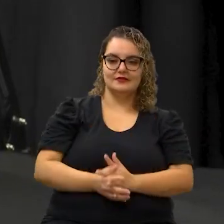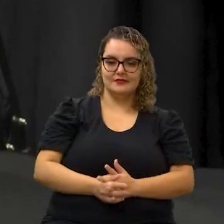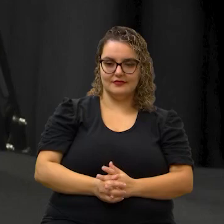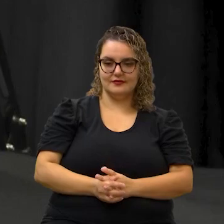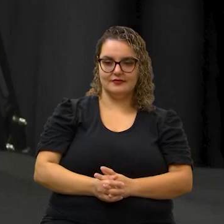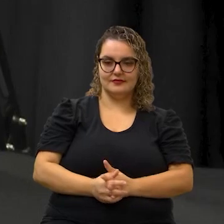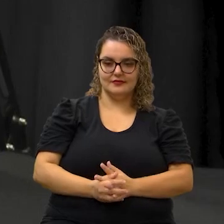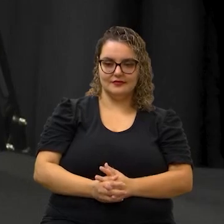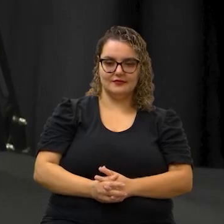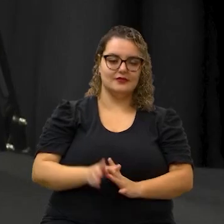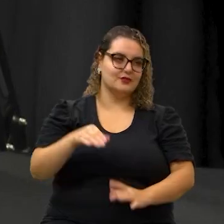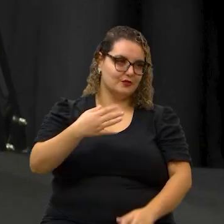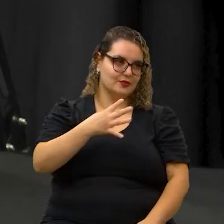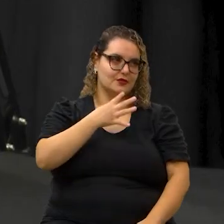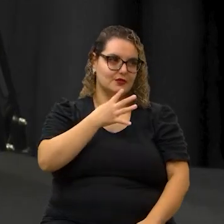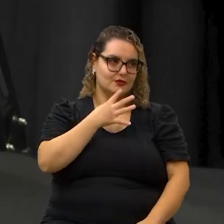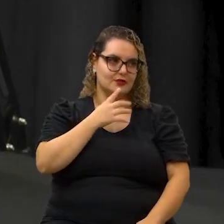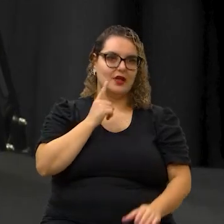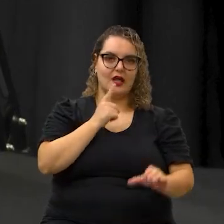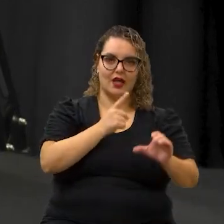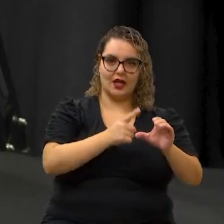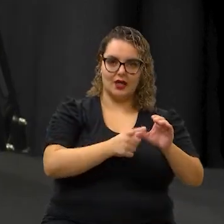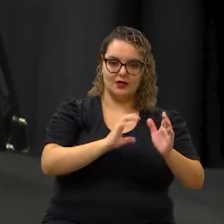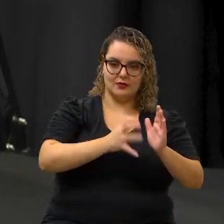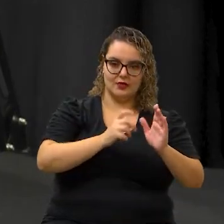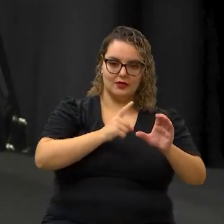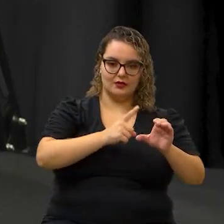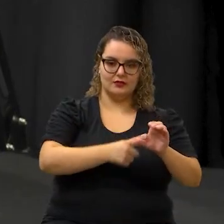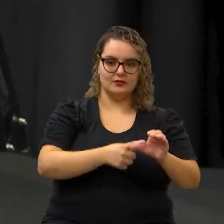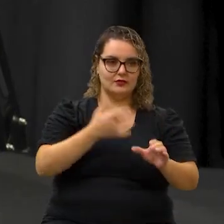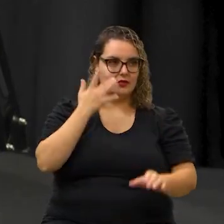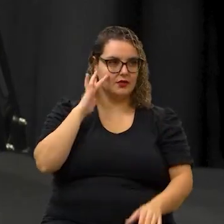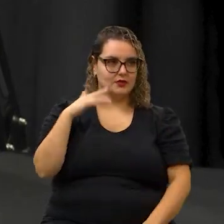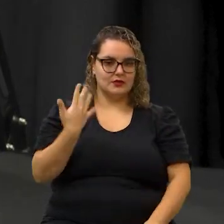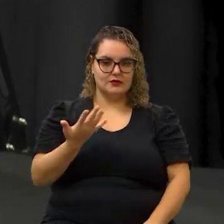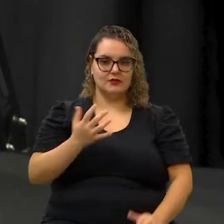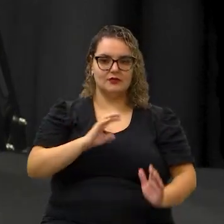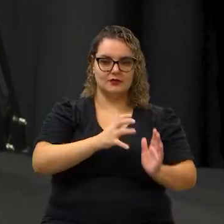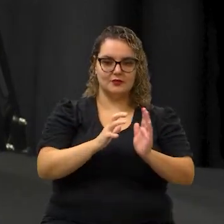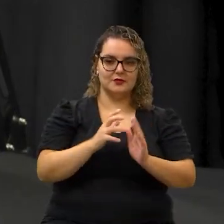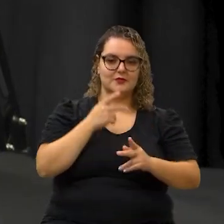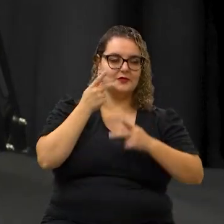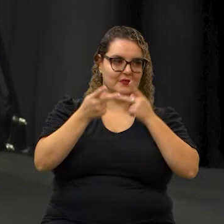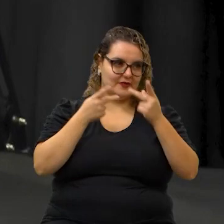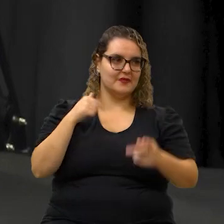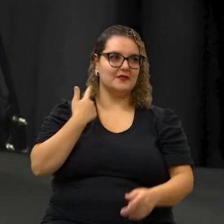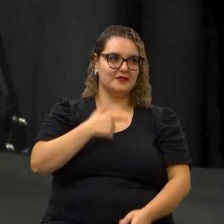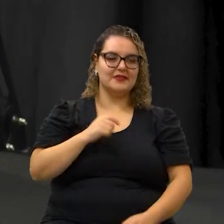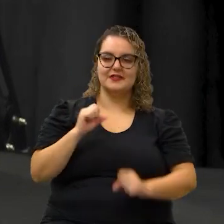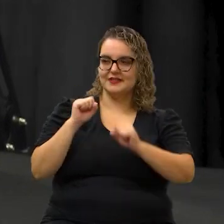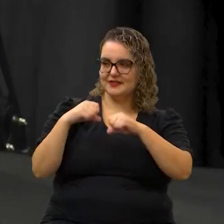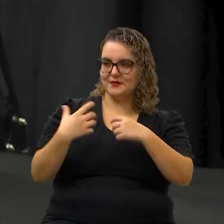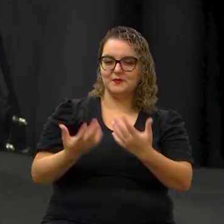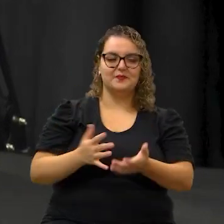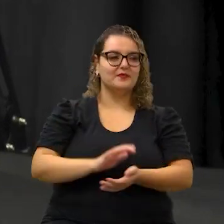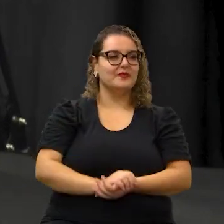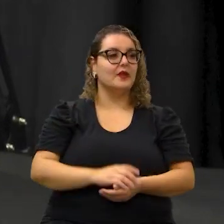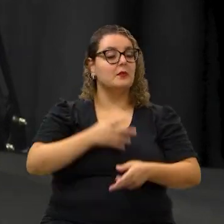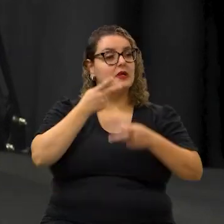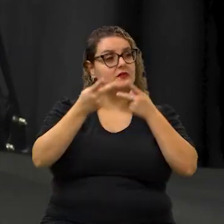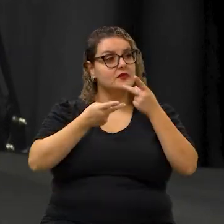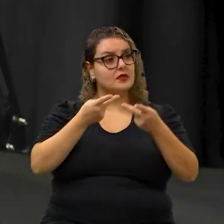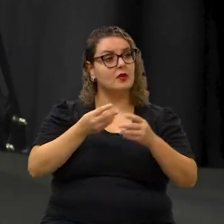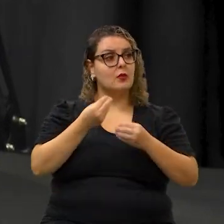partidária, desde que eu te conheço, você é do PCdoB, não sei se você já foi de outro partido, mas você vai contar aqui pra gente, sim, mas